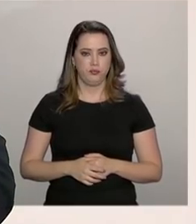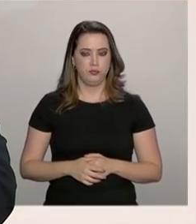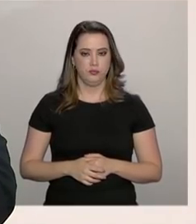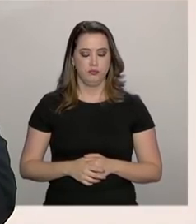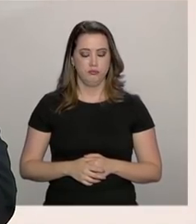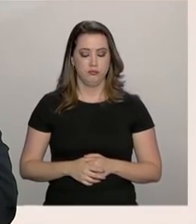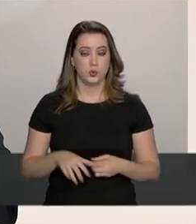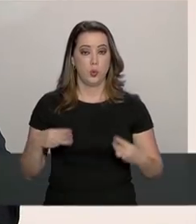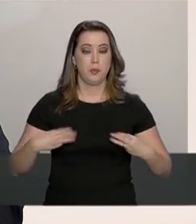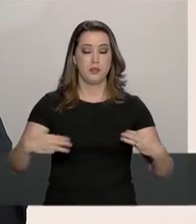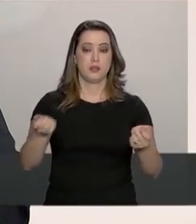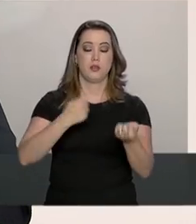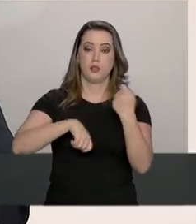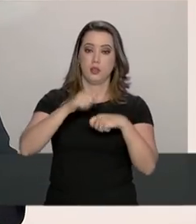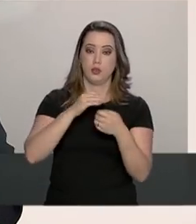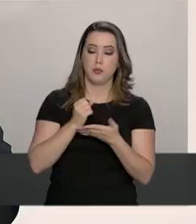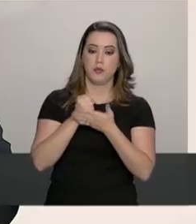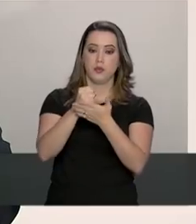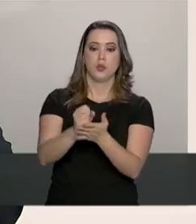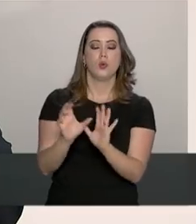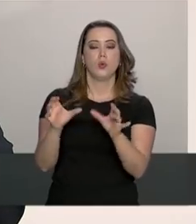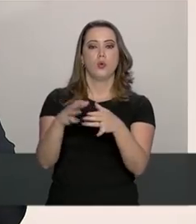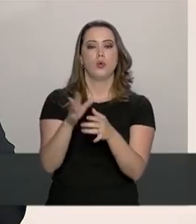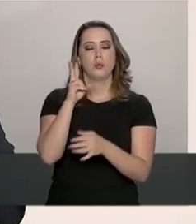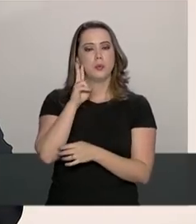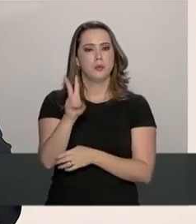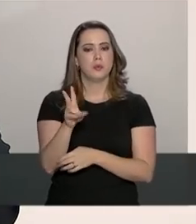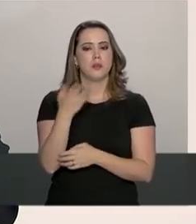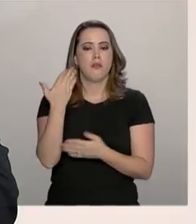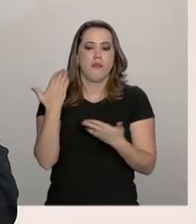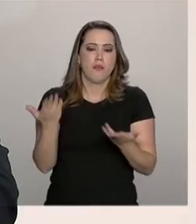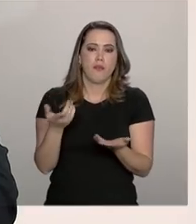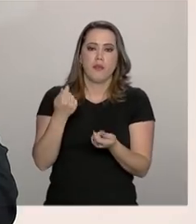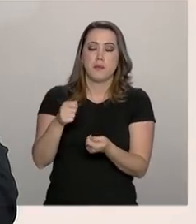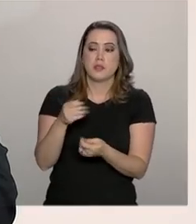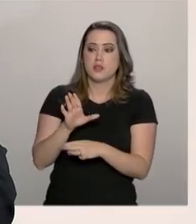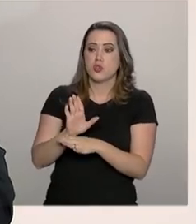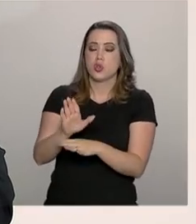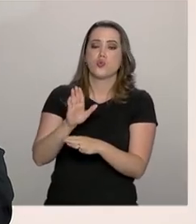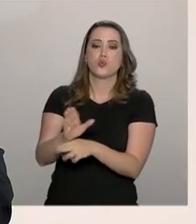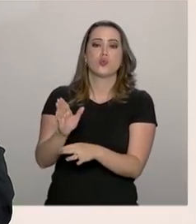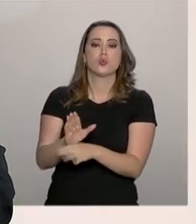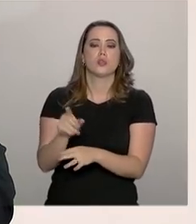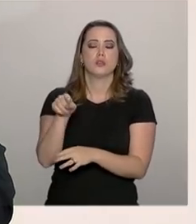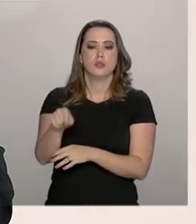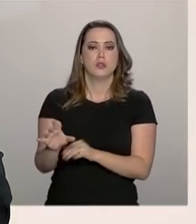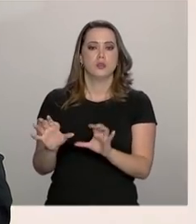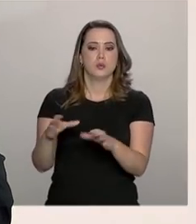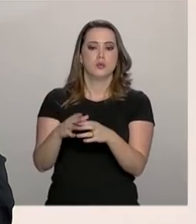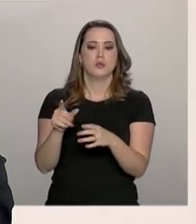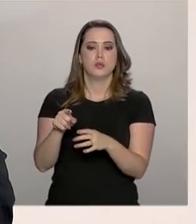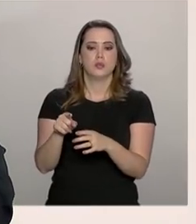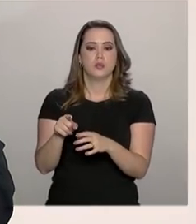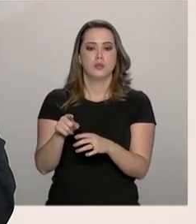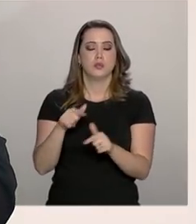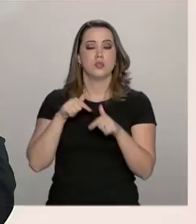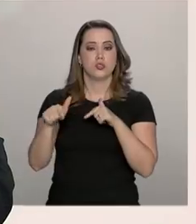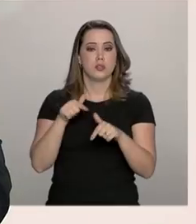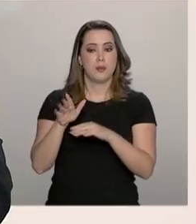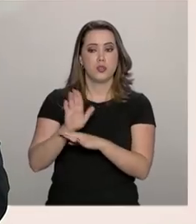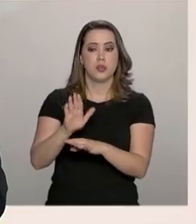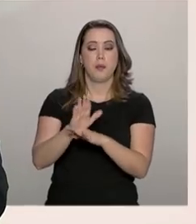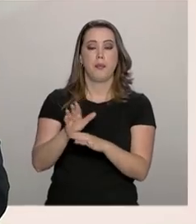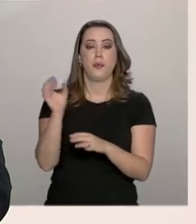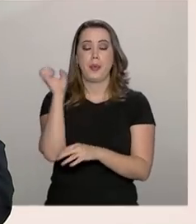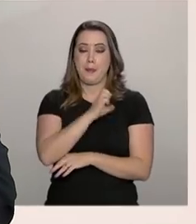Economia disponibilizou uma equipe para avaliação de suplementação de apoio, de ação de